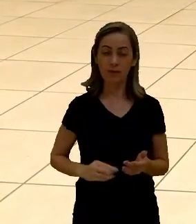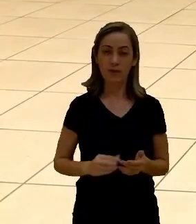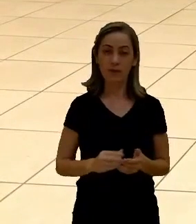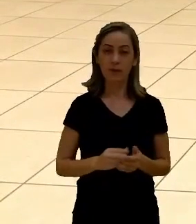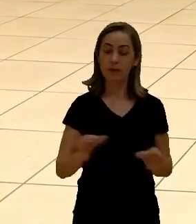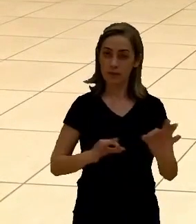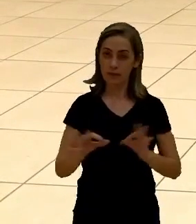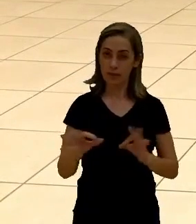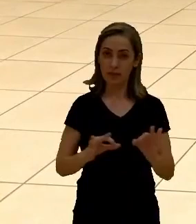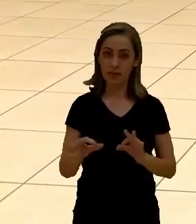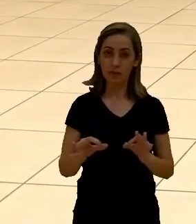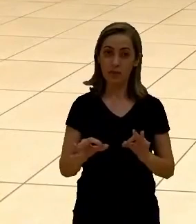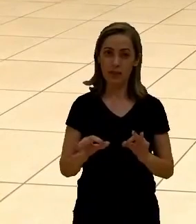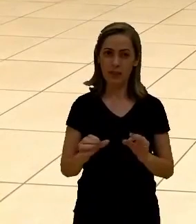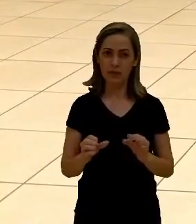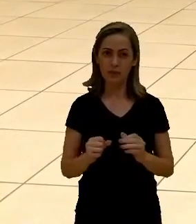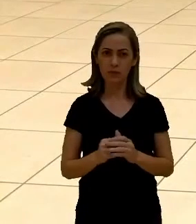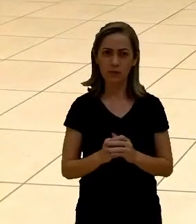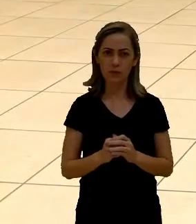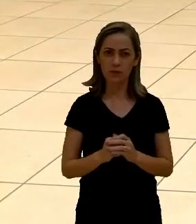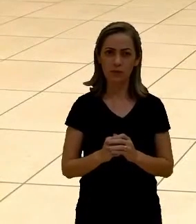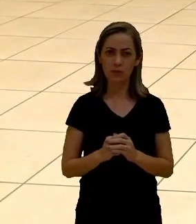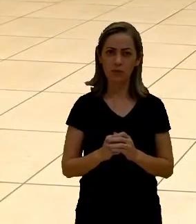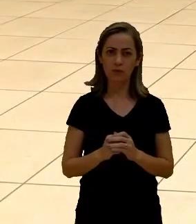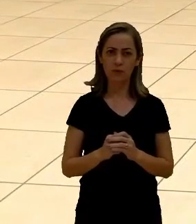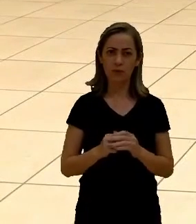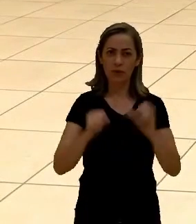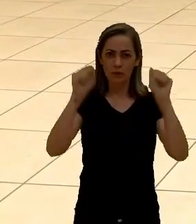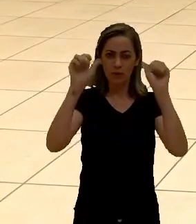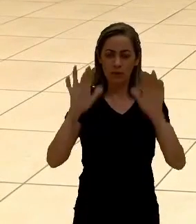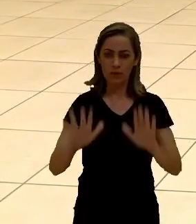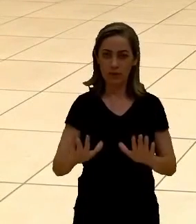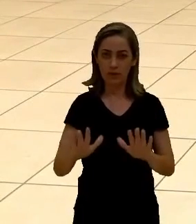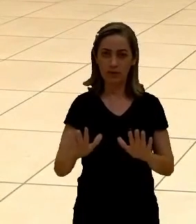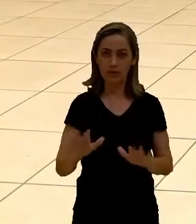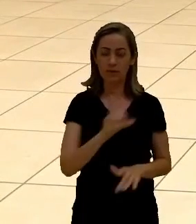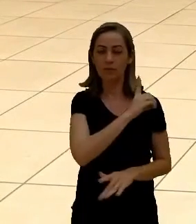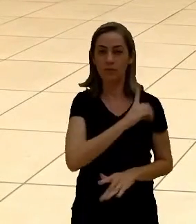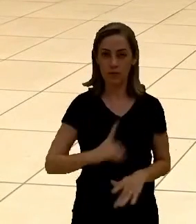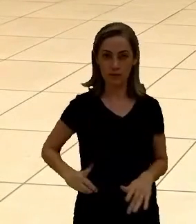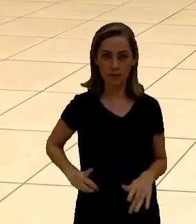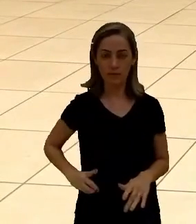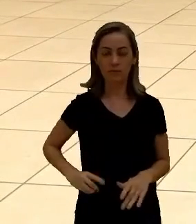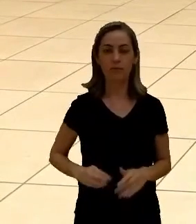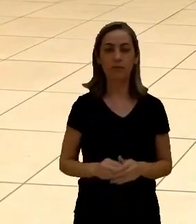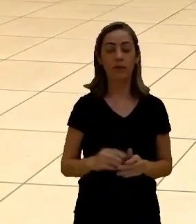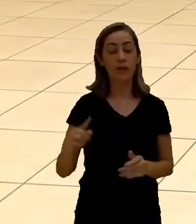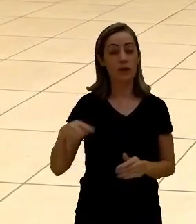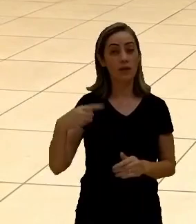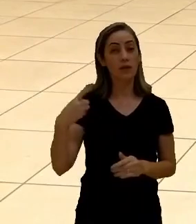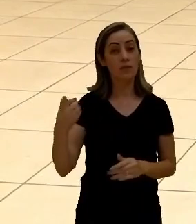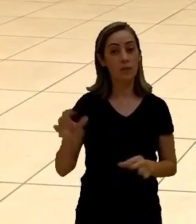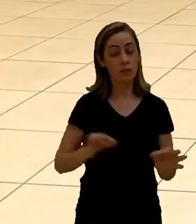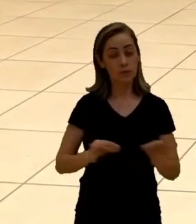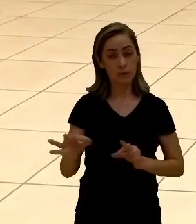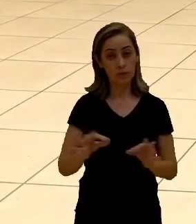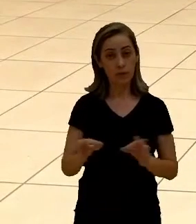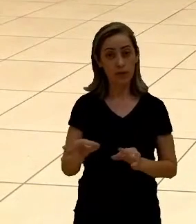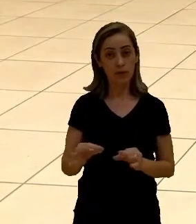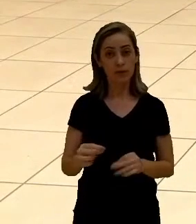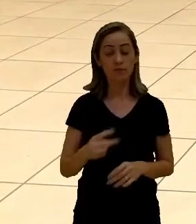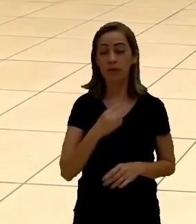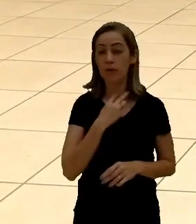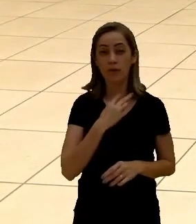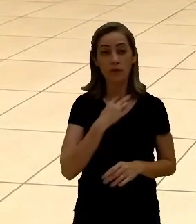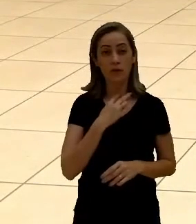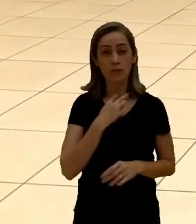diaconal 3S anos de preparo no meio do caminho né Depois da do preparo não podia ser ordenado pela idade